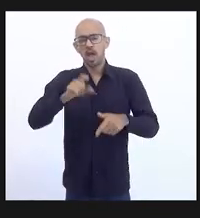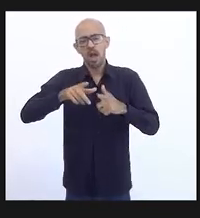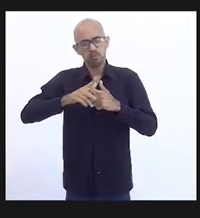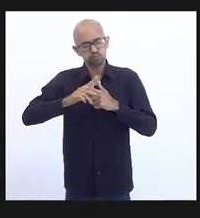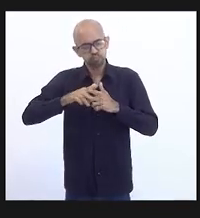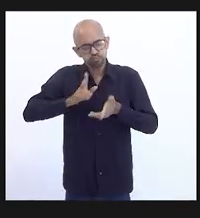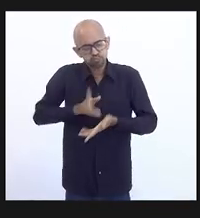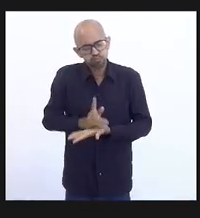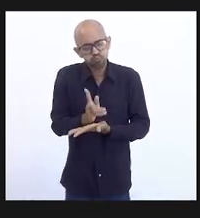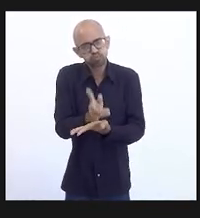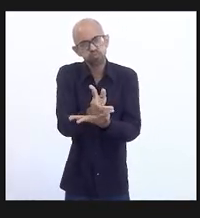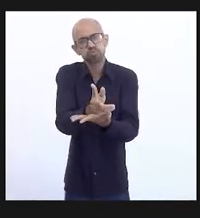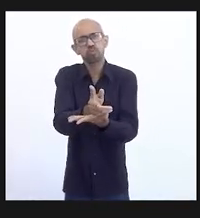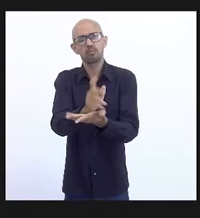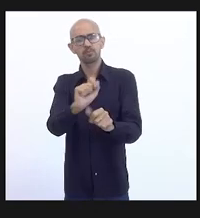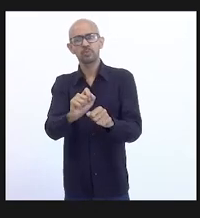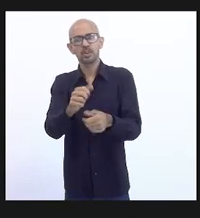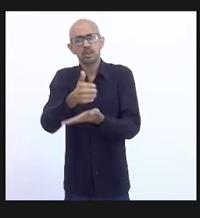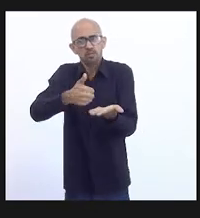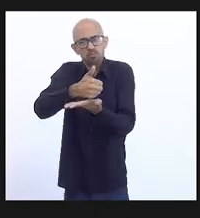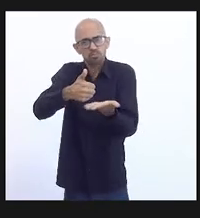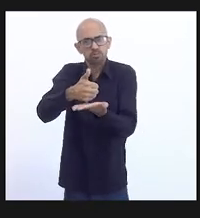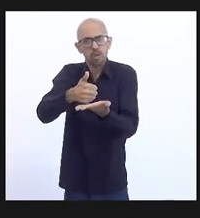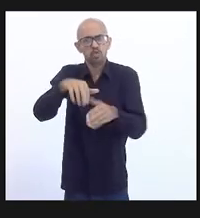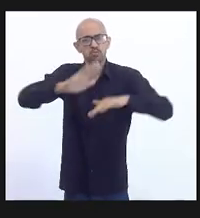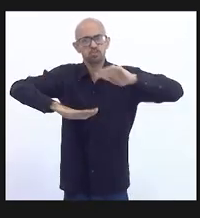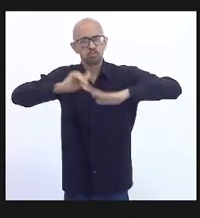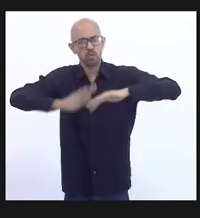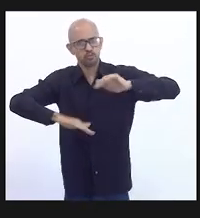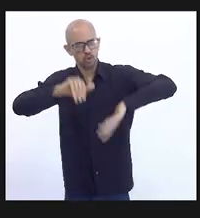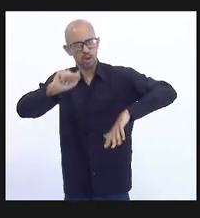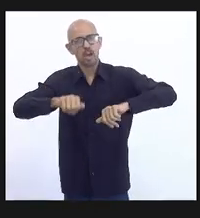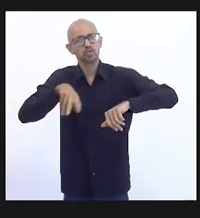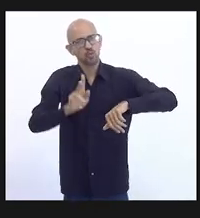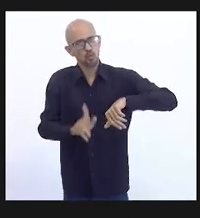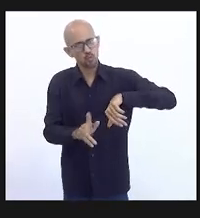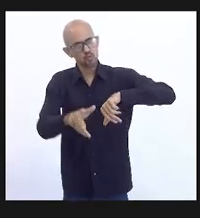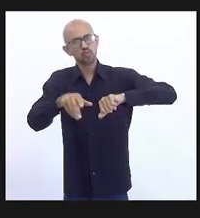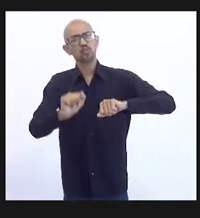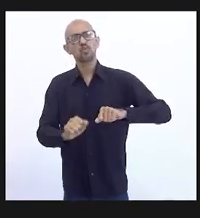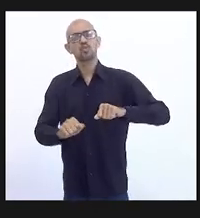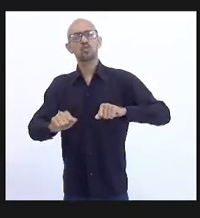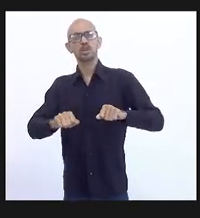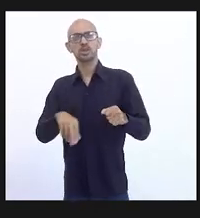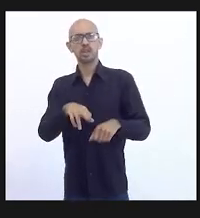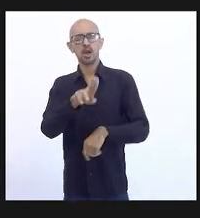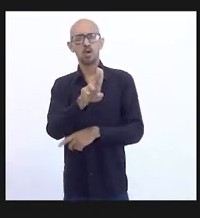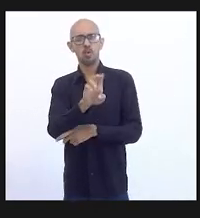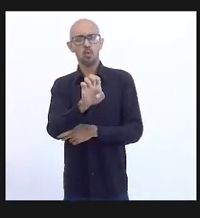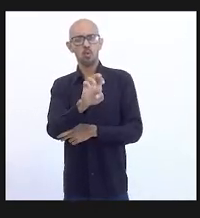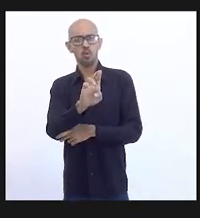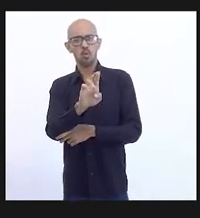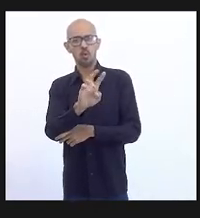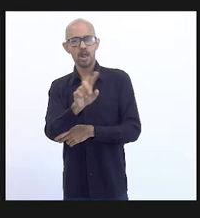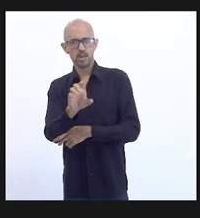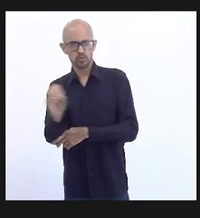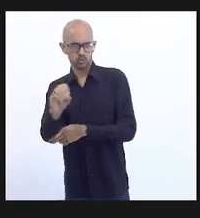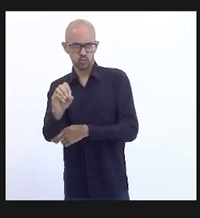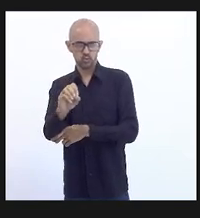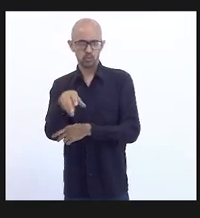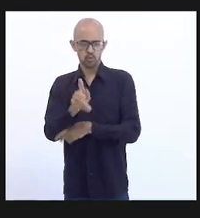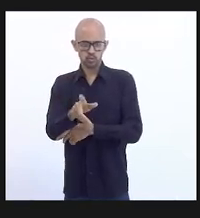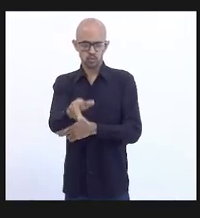manutenção de, no mínimo, os atuais profissionais lotados na UESO, permanecendo na UESO,